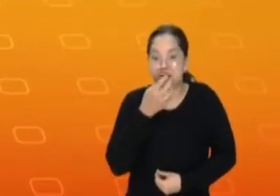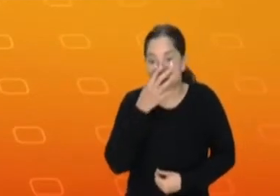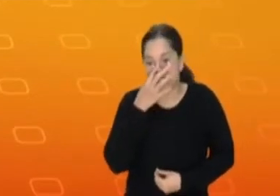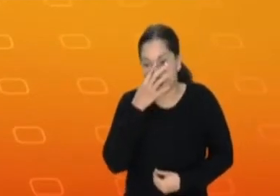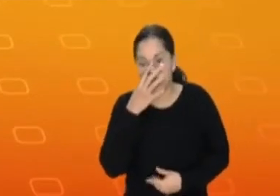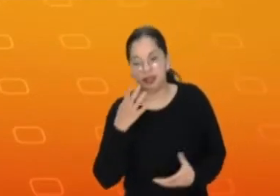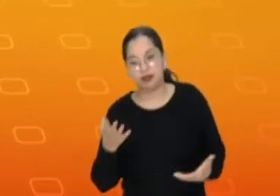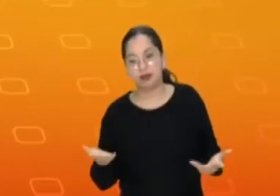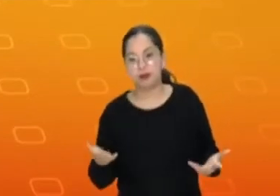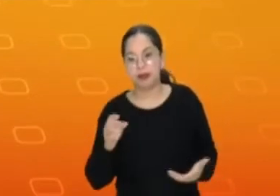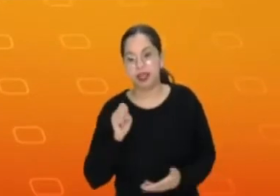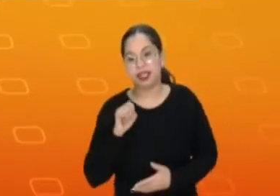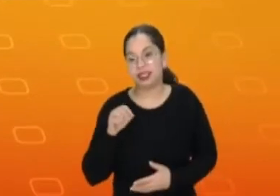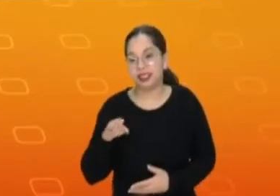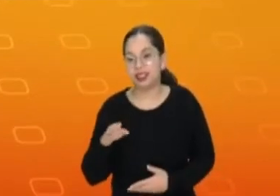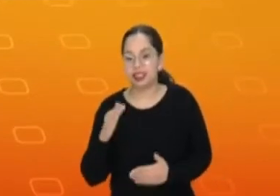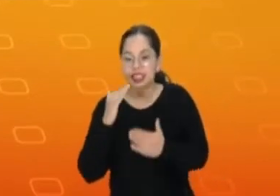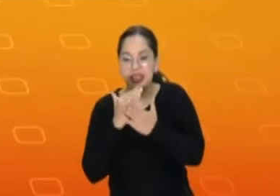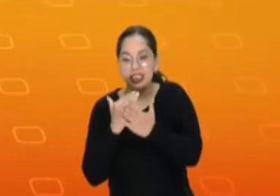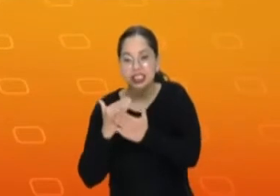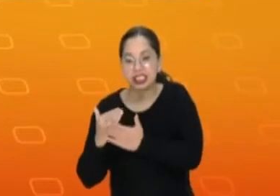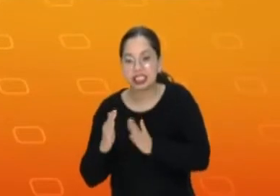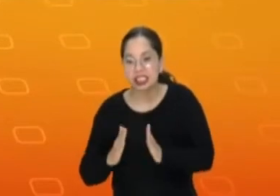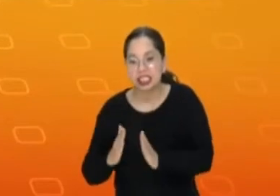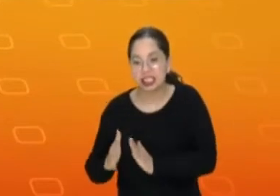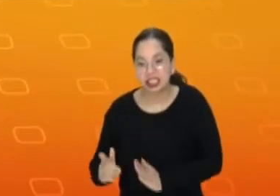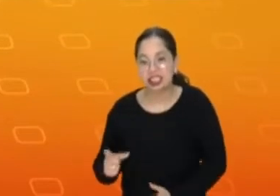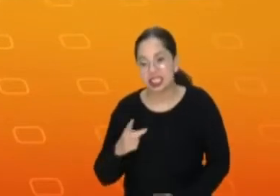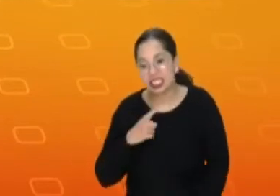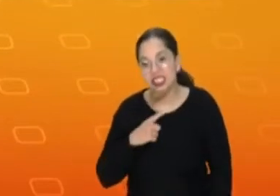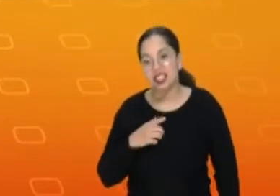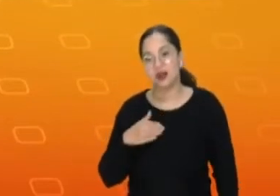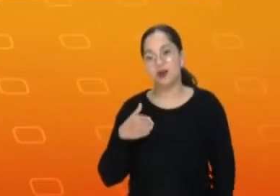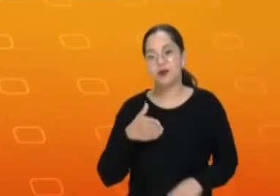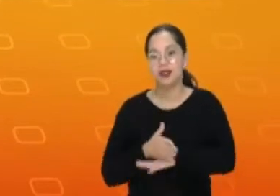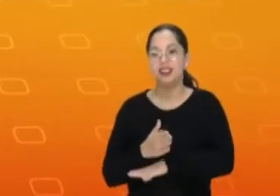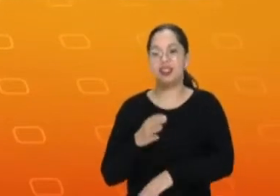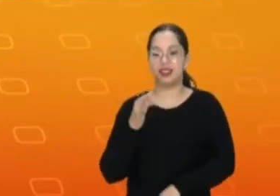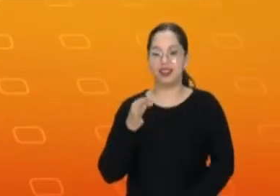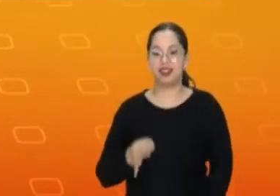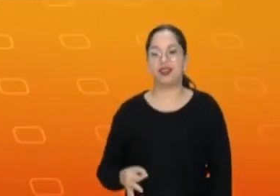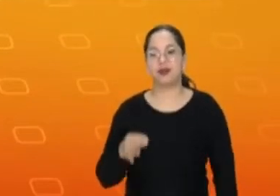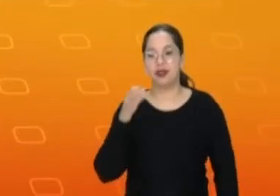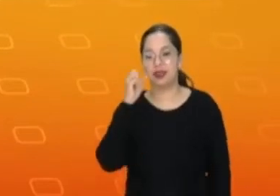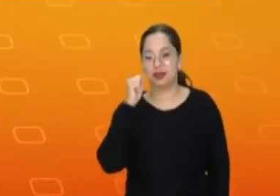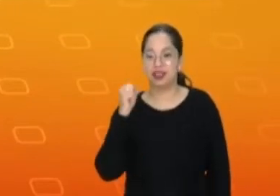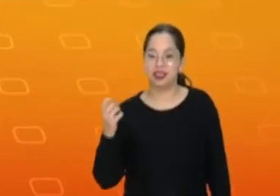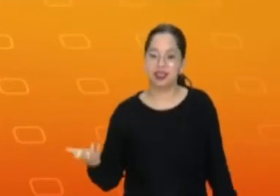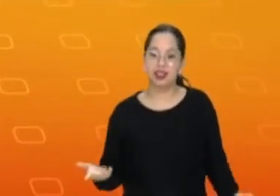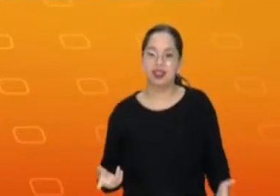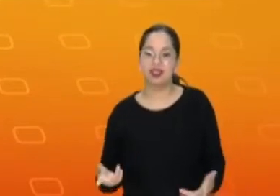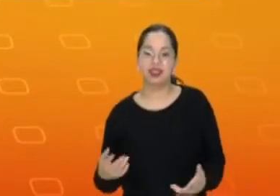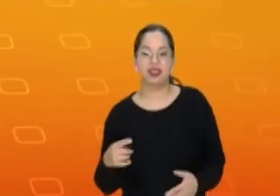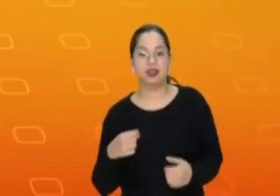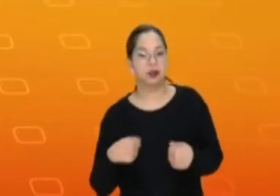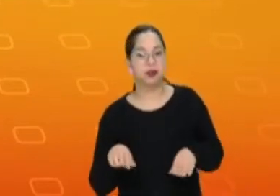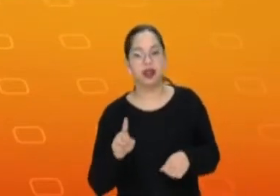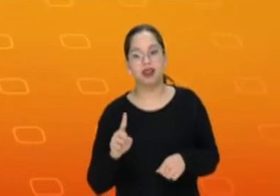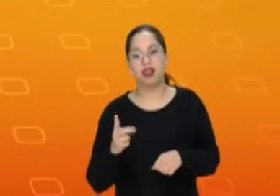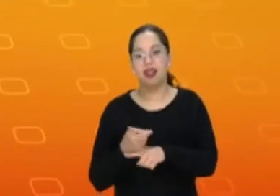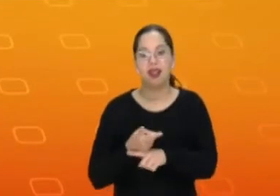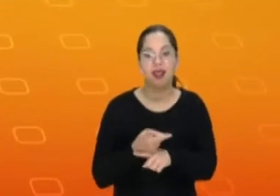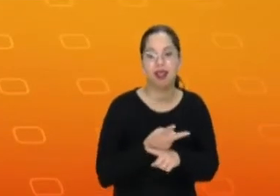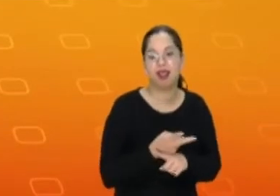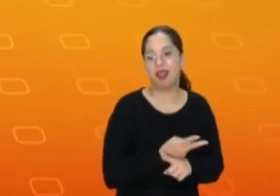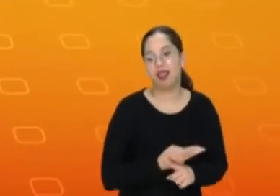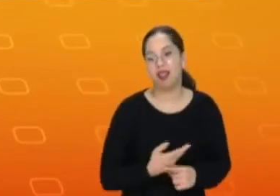e metódico em algumas coisas, eu, às vezes, prefiro de ter um processo linear para aprendizado ali, do que você ter que ficar caçando e tal. Óbvio que o